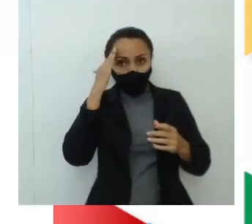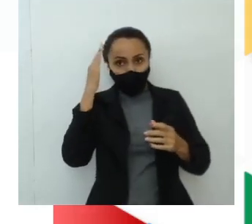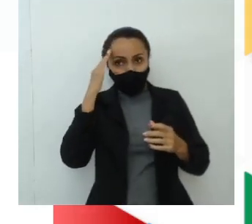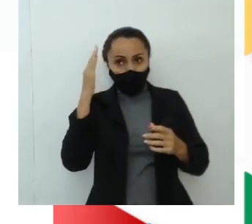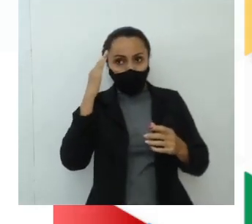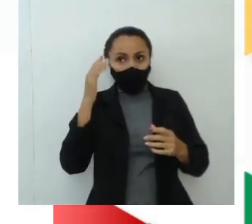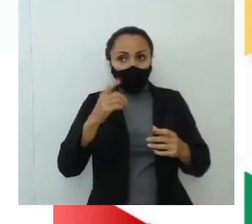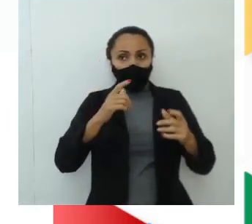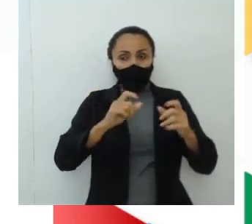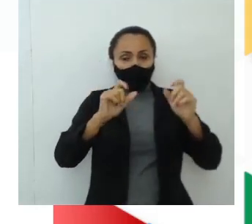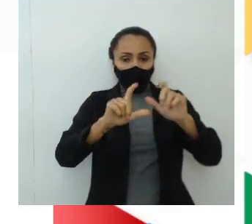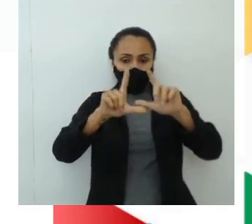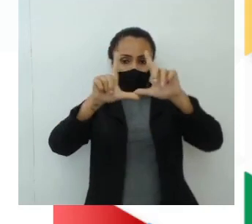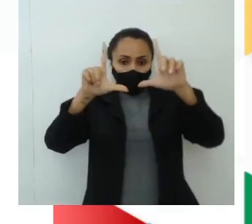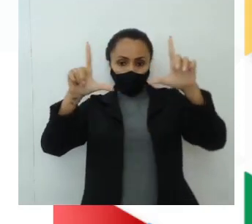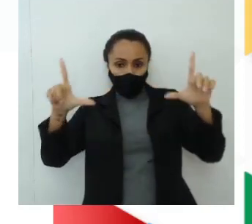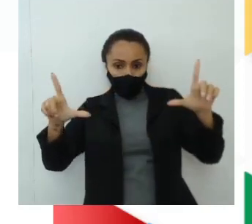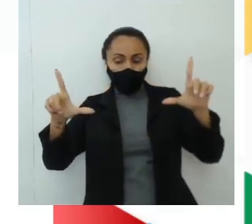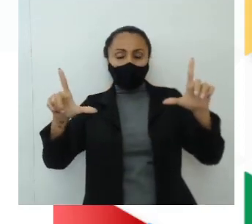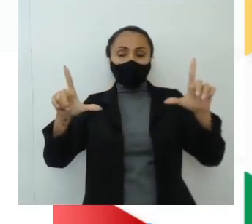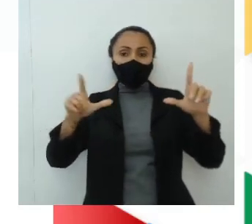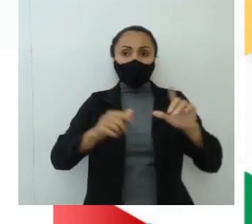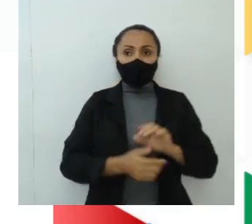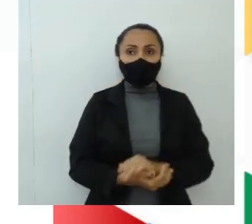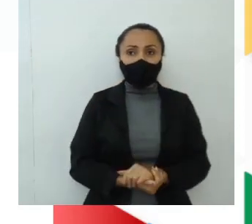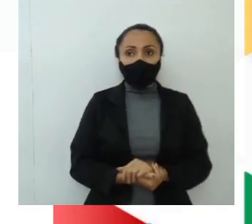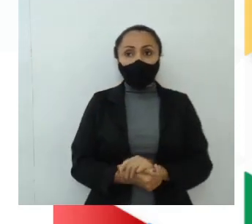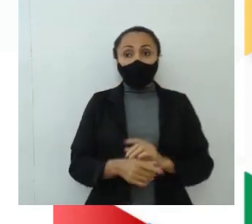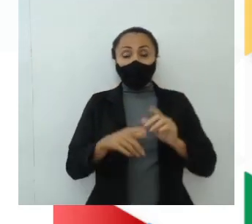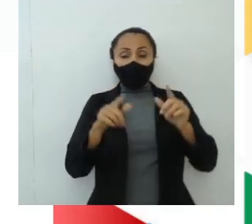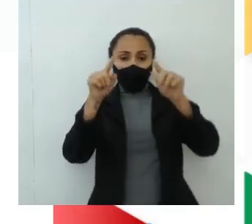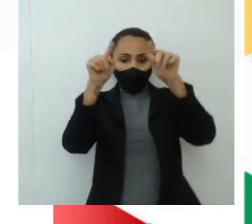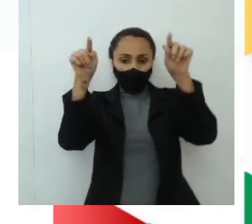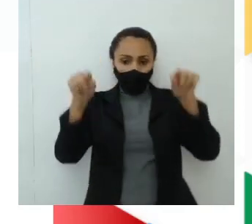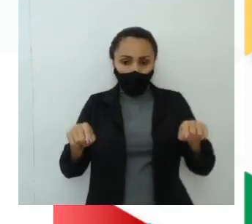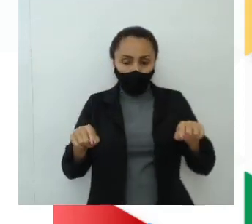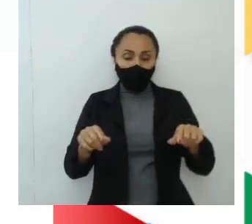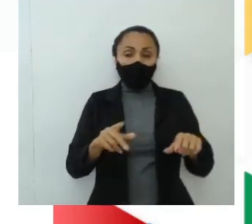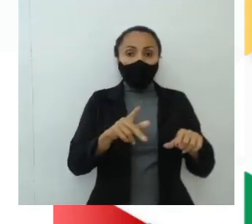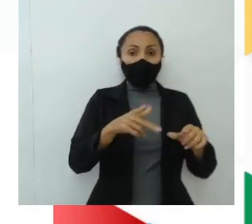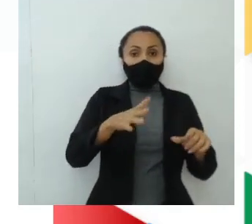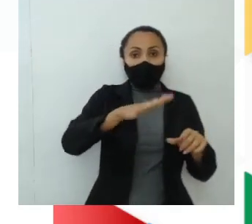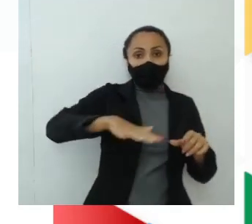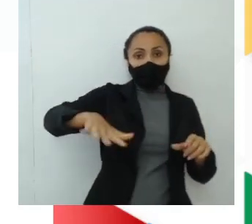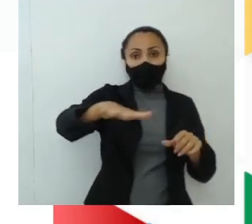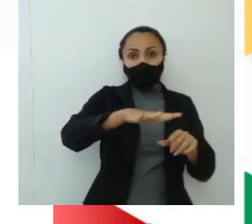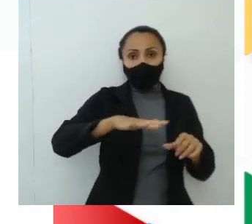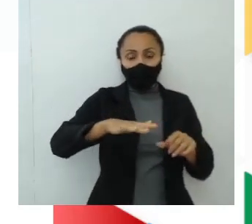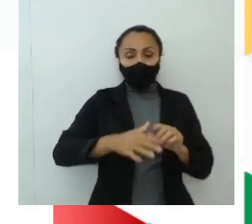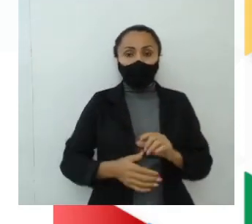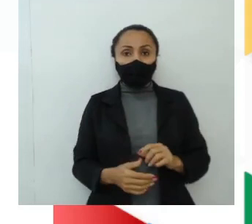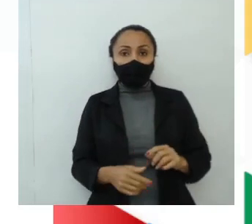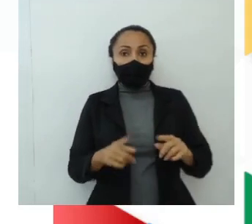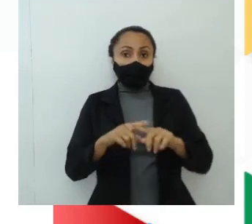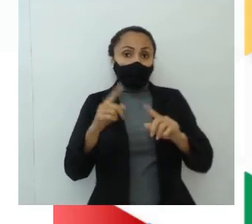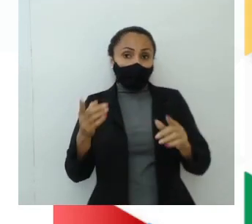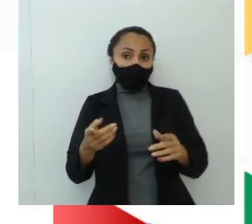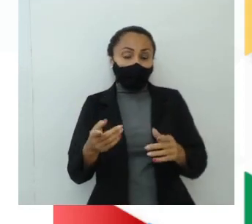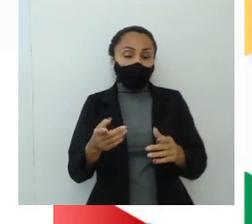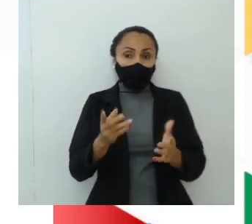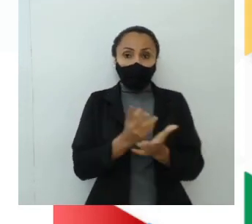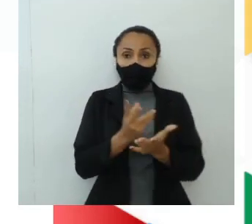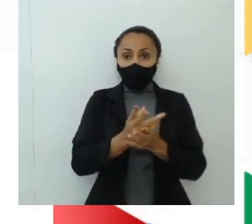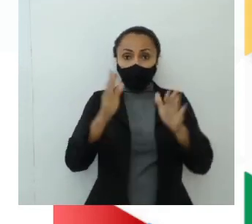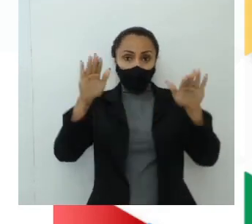amplia, eu aumento o perímetro e aumento a área, mas ambos não são na mesma proporção?